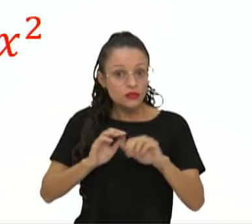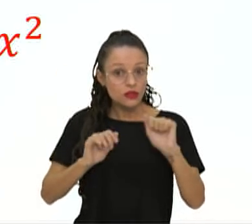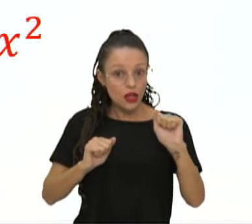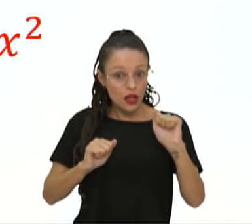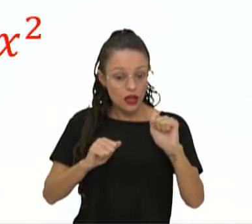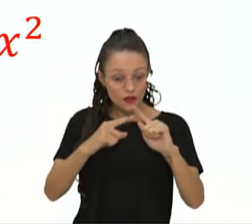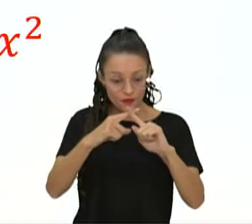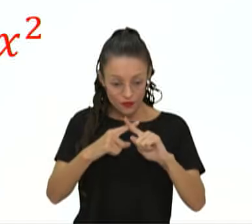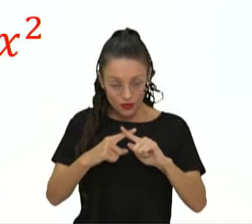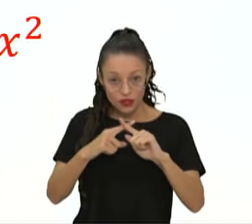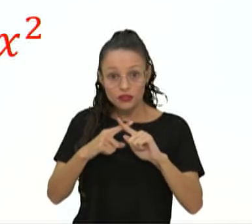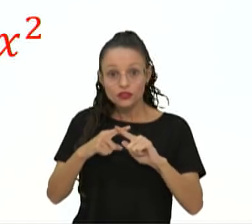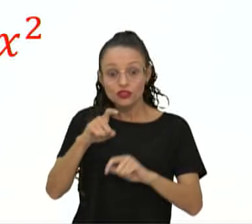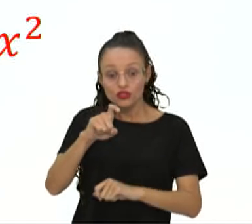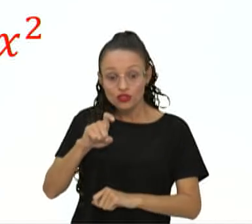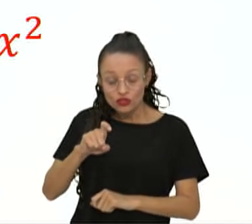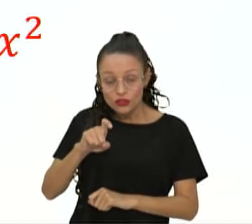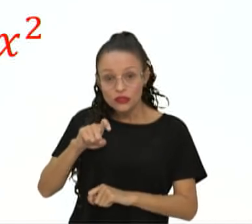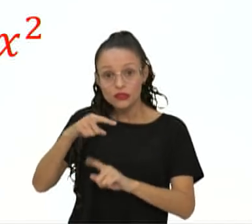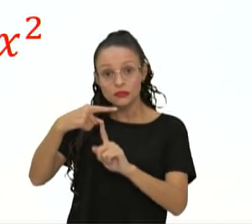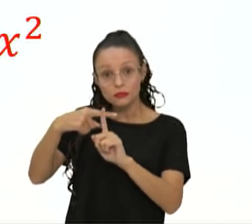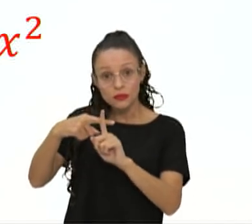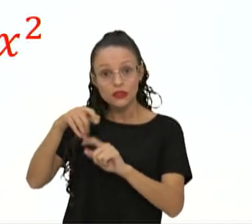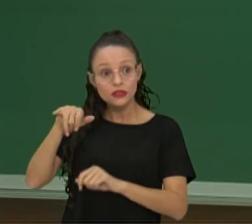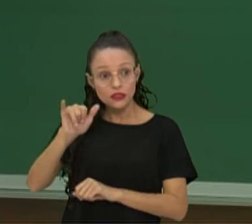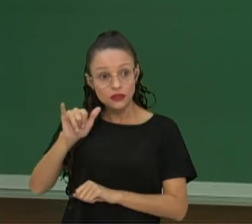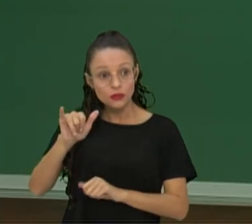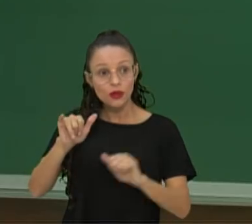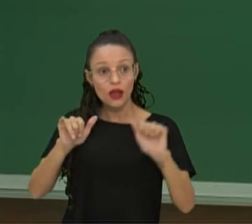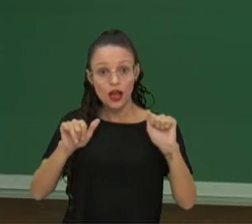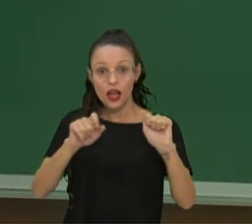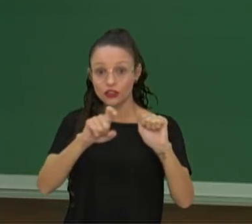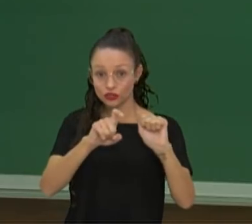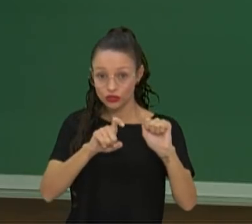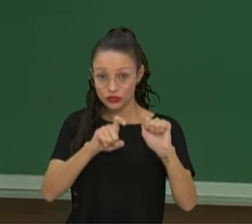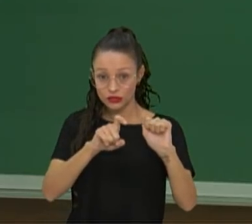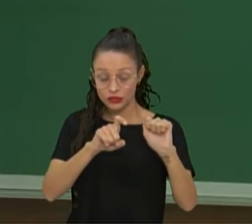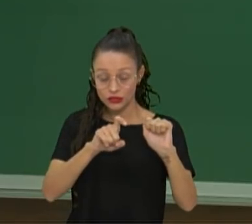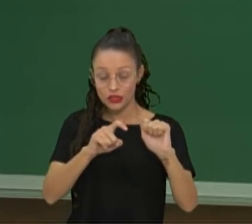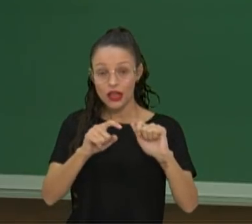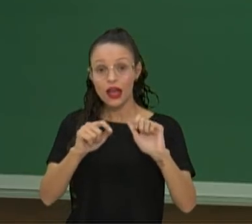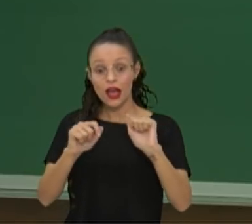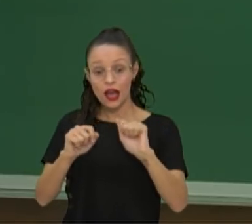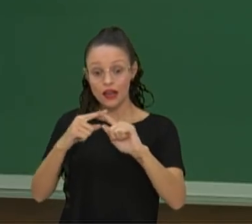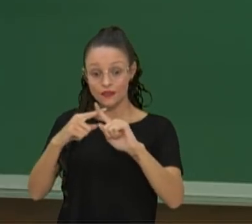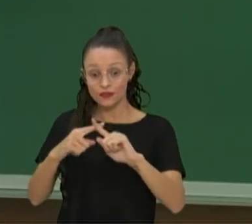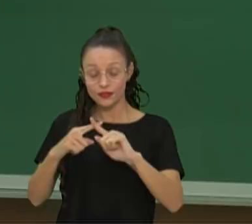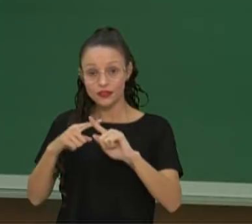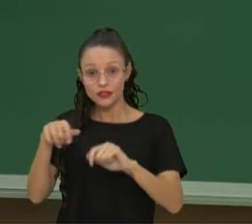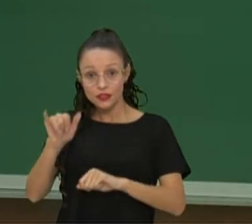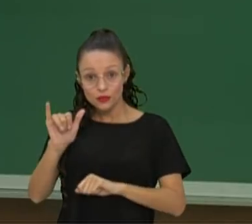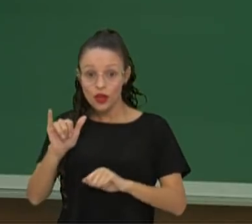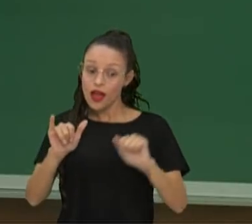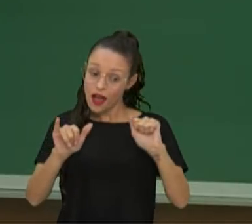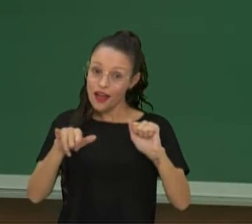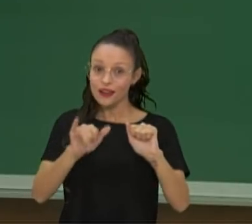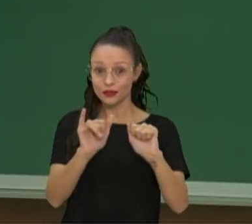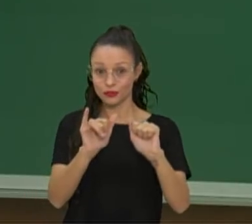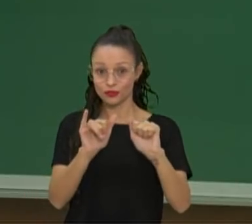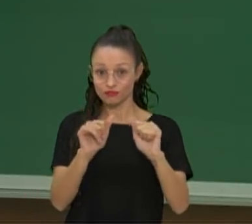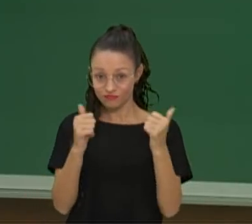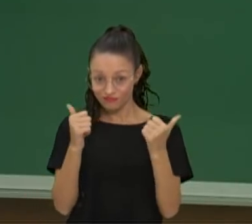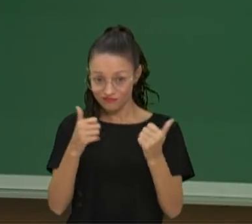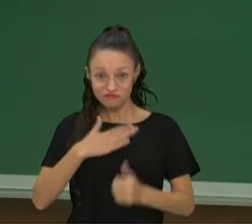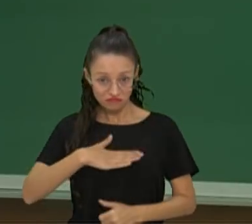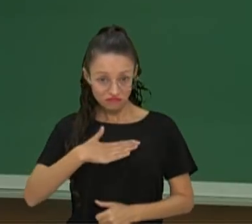y. A vezes o x, ax. A vezes o y, AY.